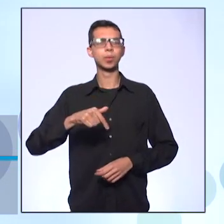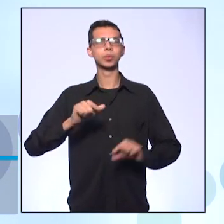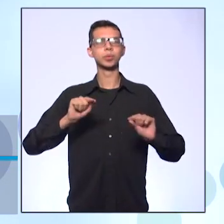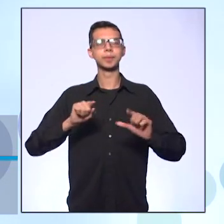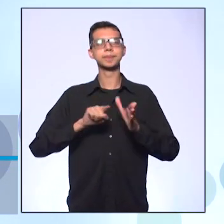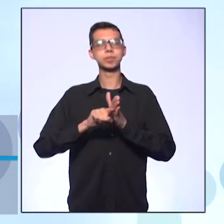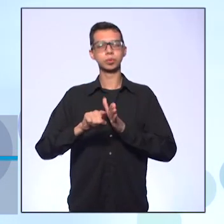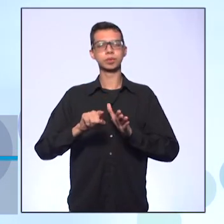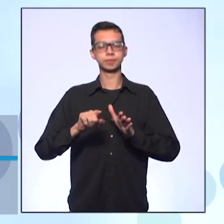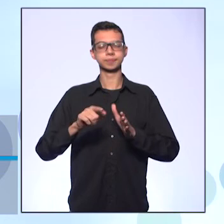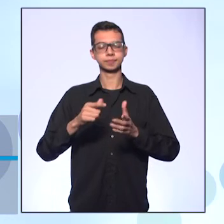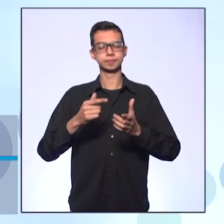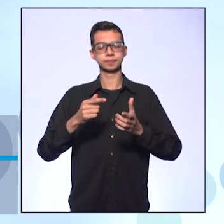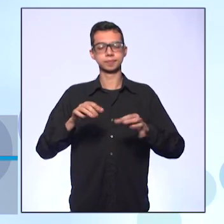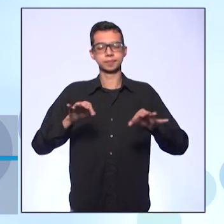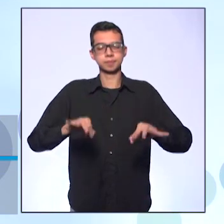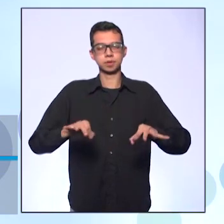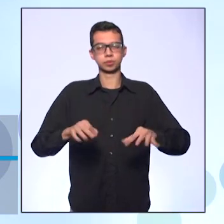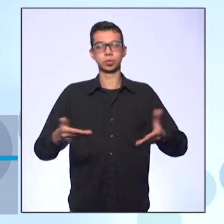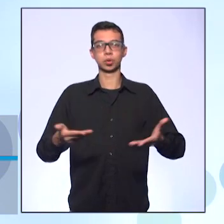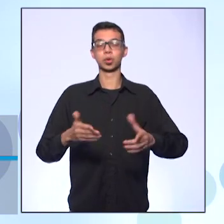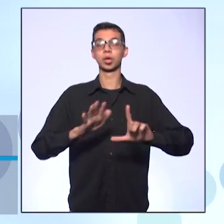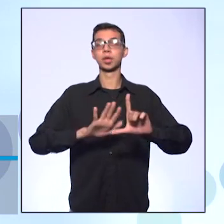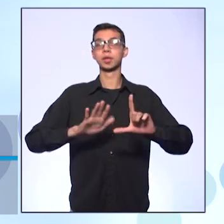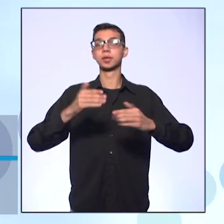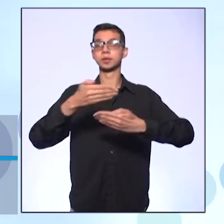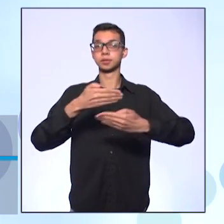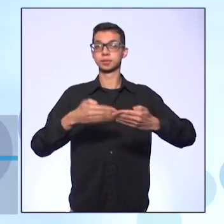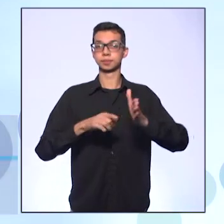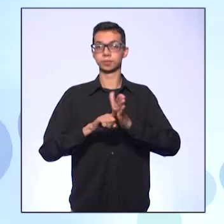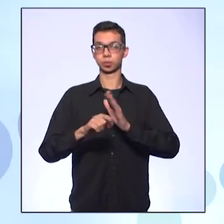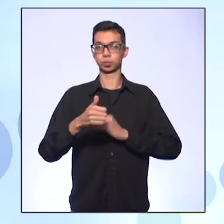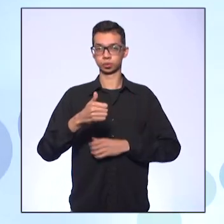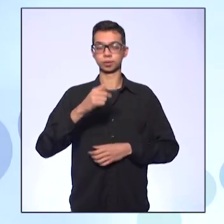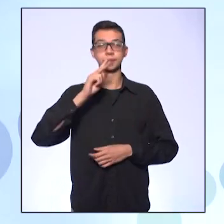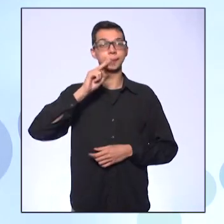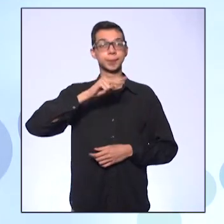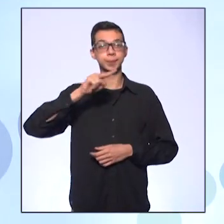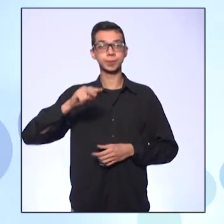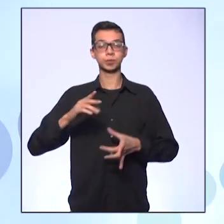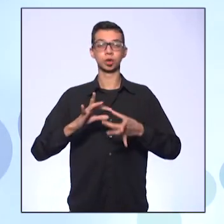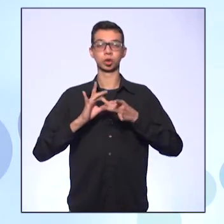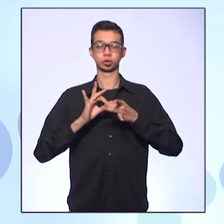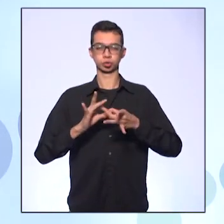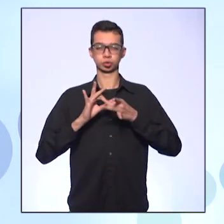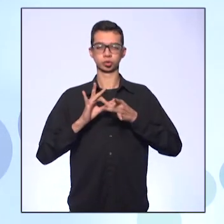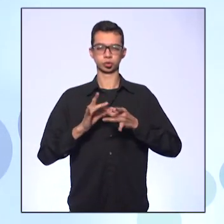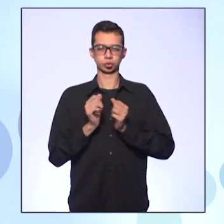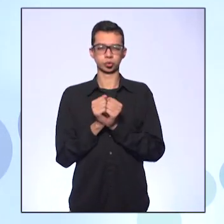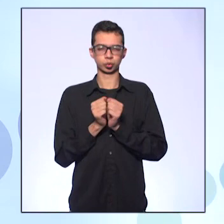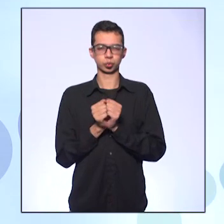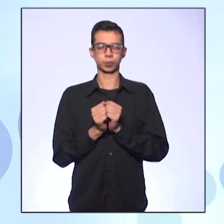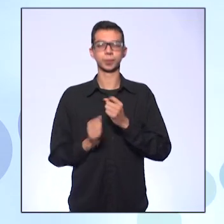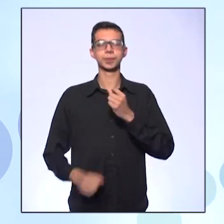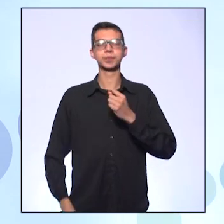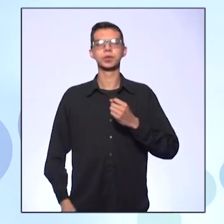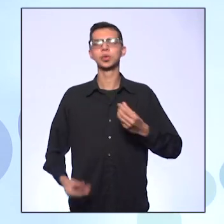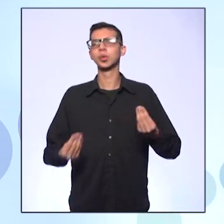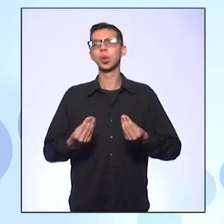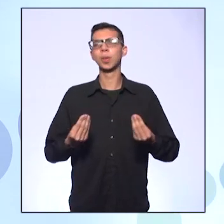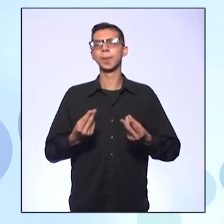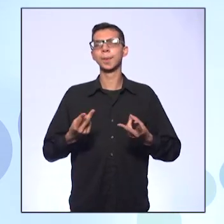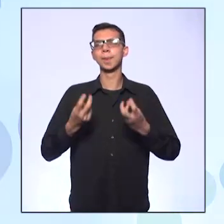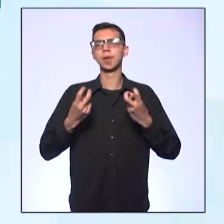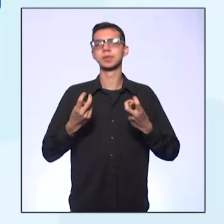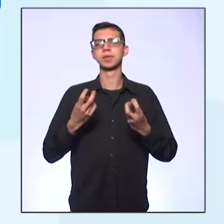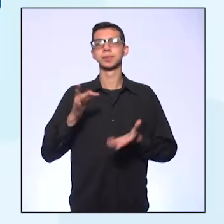agora, nesse último slide. Tá? Então, me acompanhe na minha leitura e vamos ver como percebemos a realidade a partir da